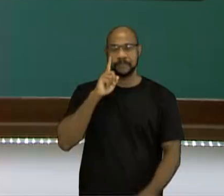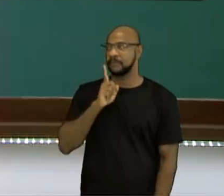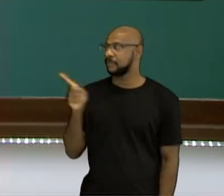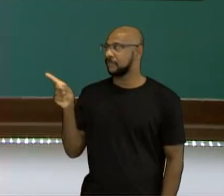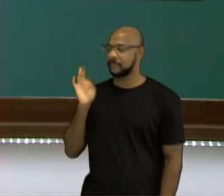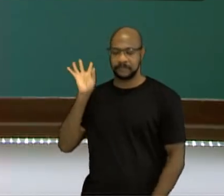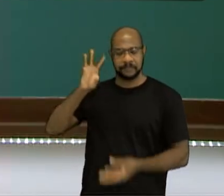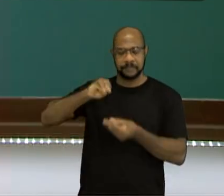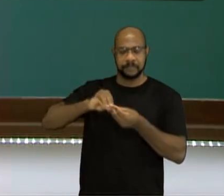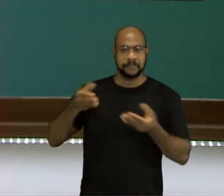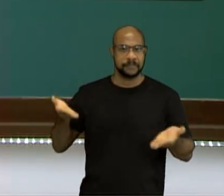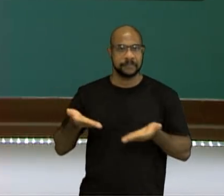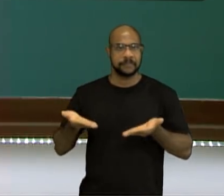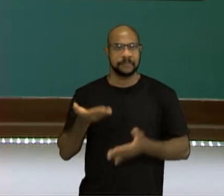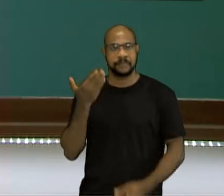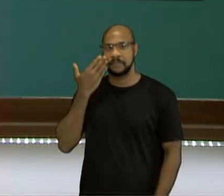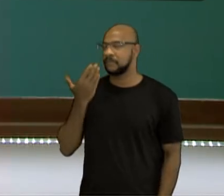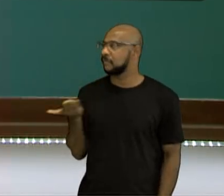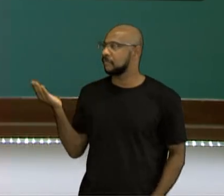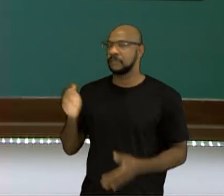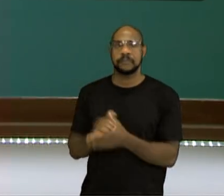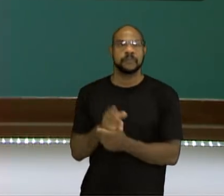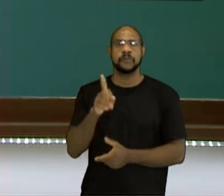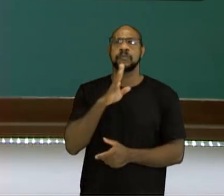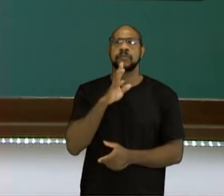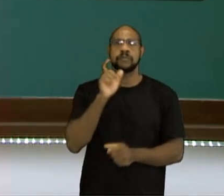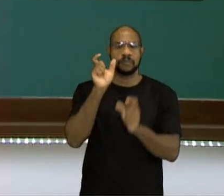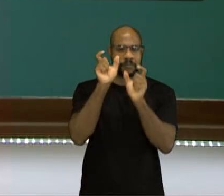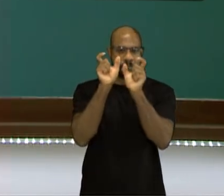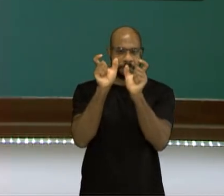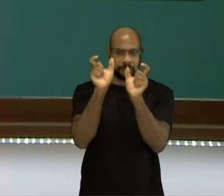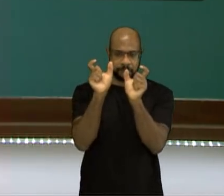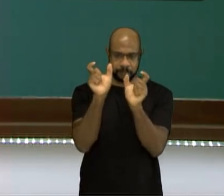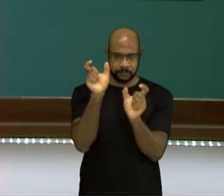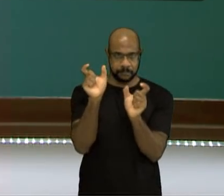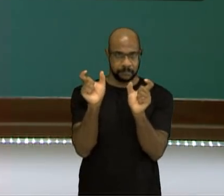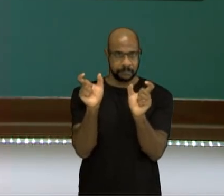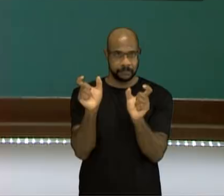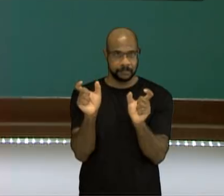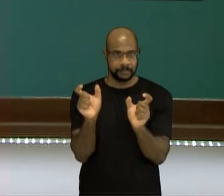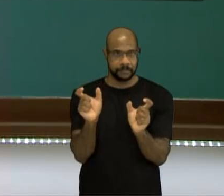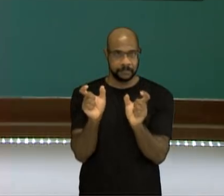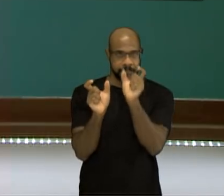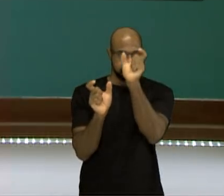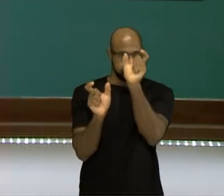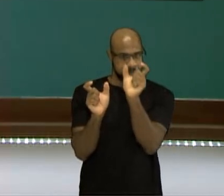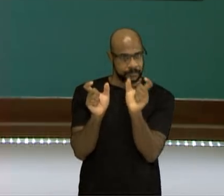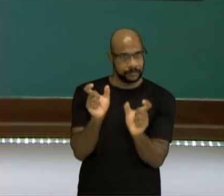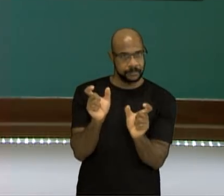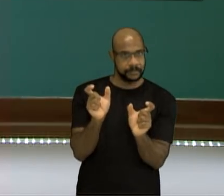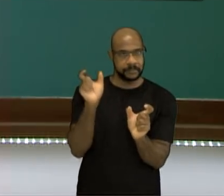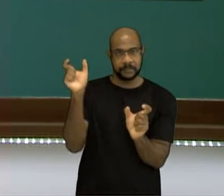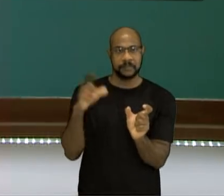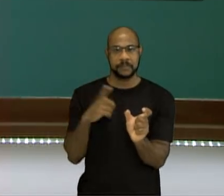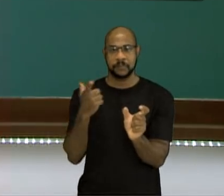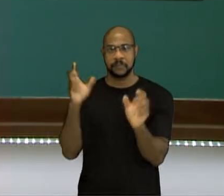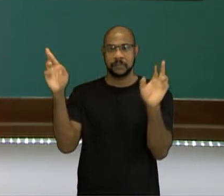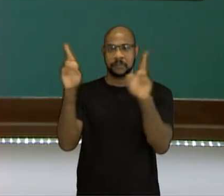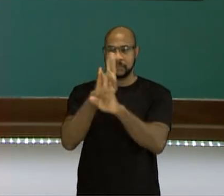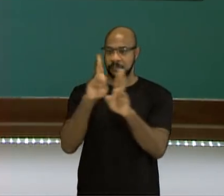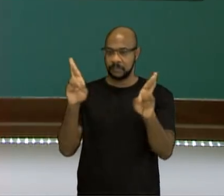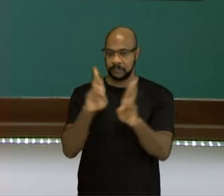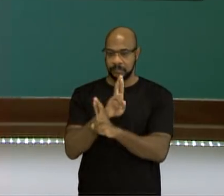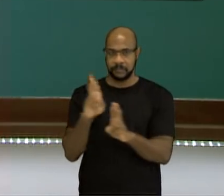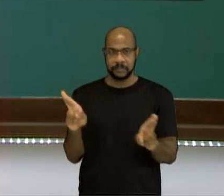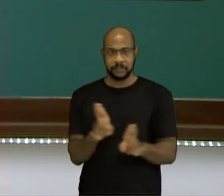esse vocabulário em algum lugar? Você conhece essas palavras? Então eu quero que você, no seu caderno, relacione as colunas.